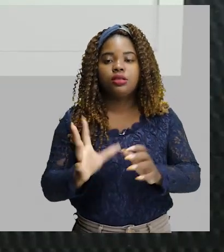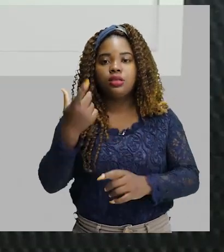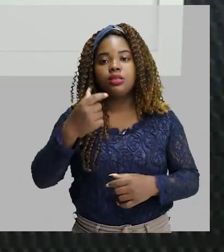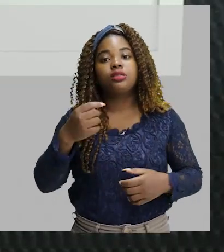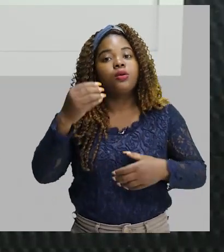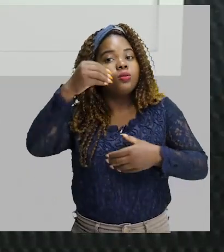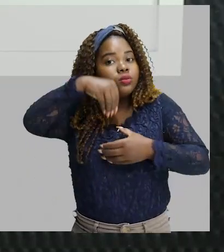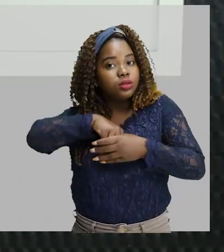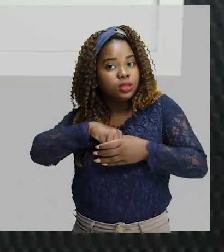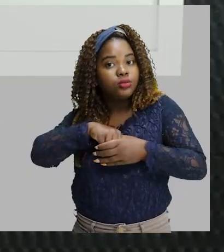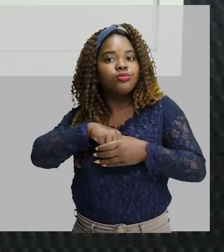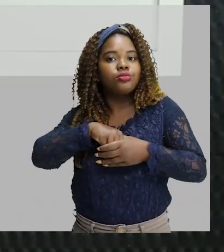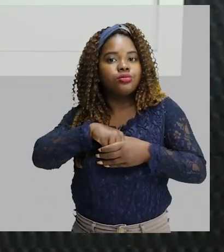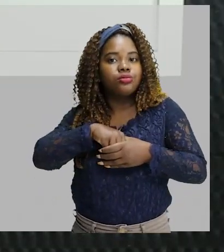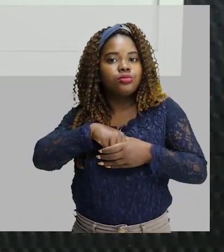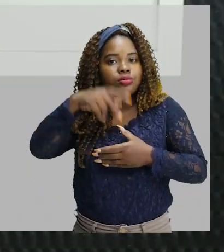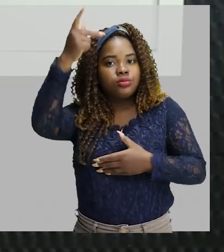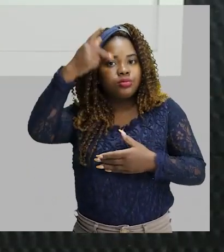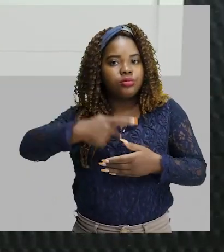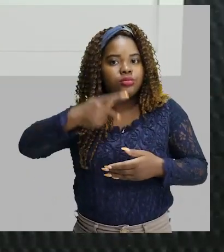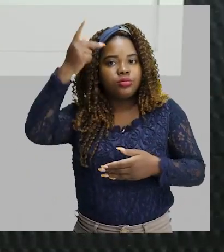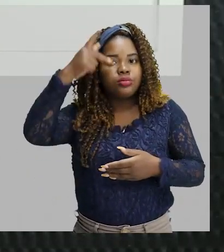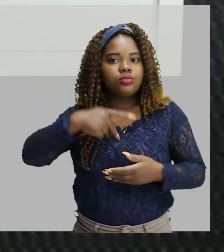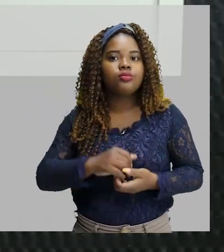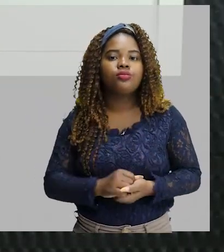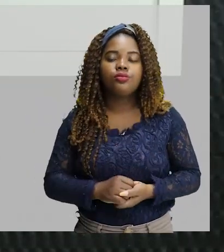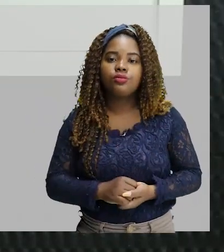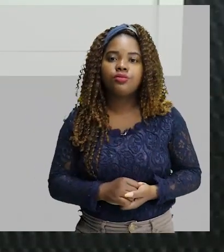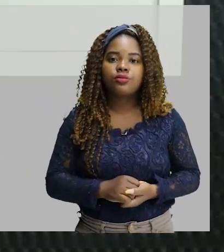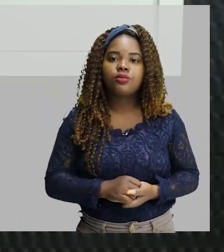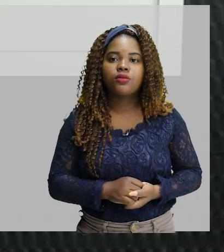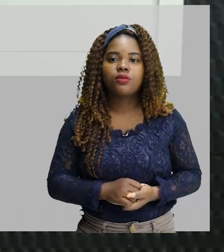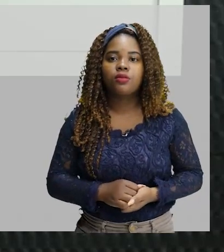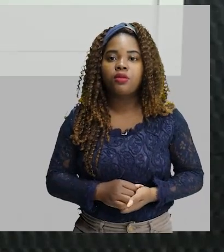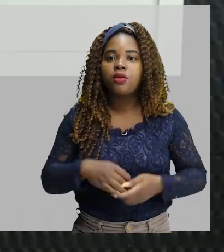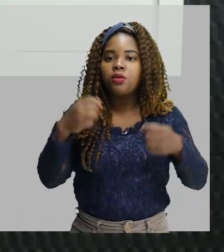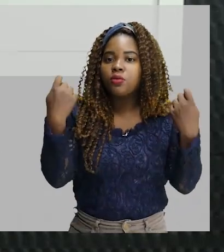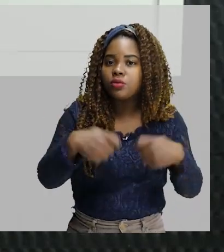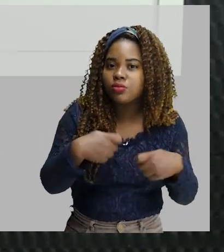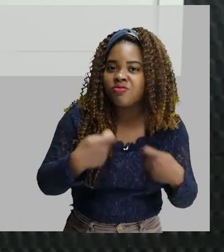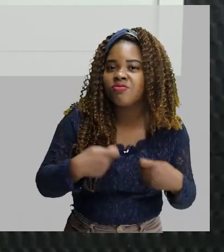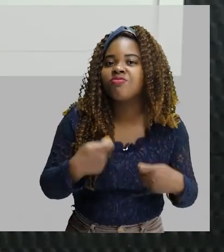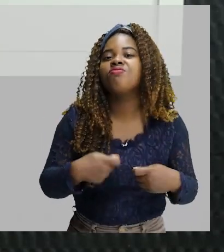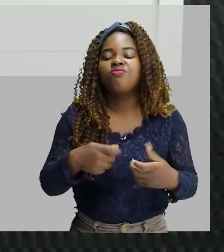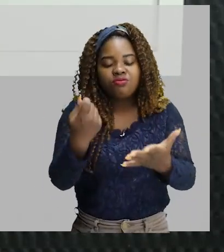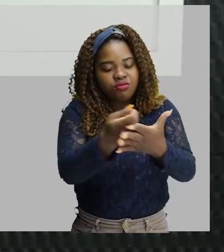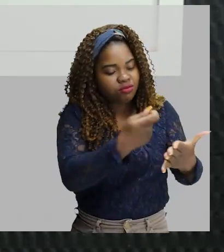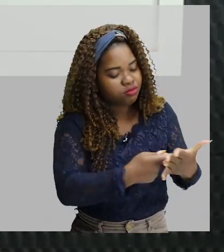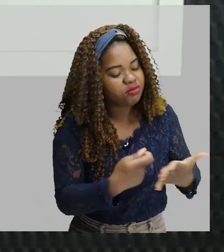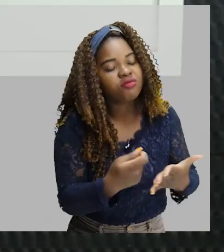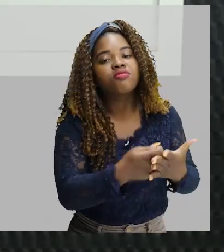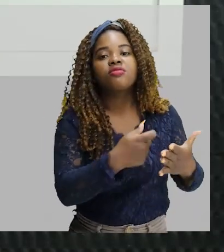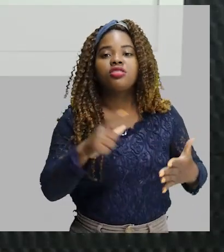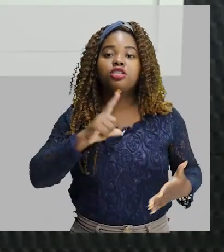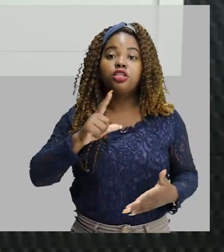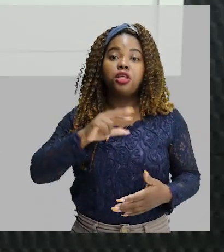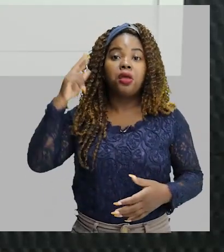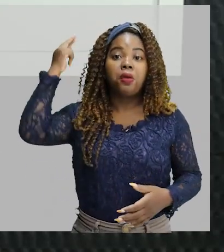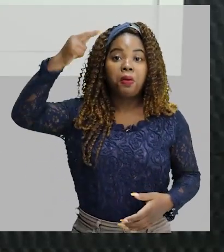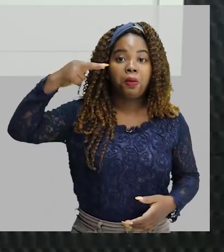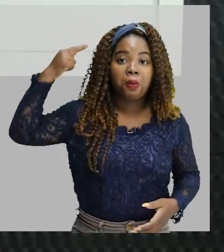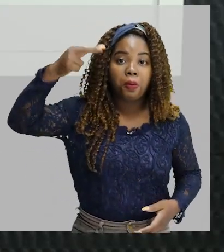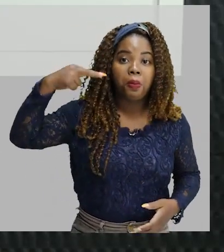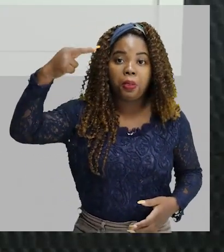certo? Obedecendo aquilo que é necessário, o meu dever, embutido pela